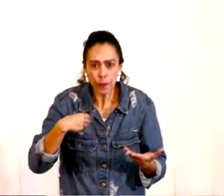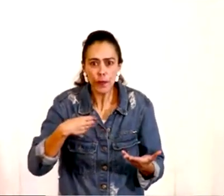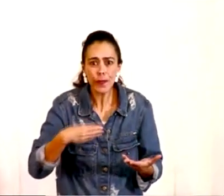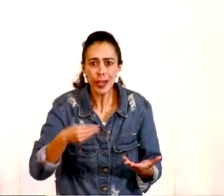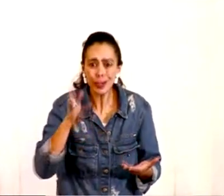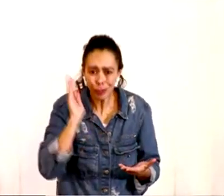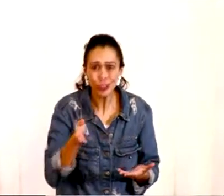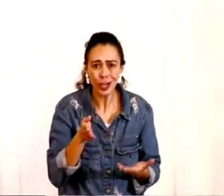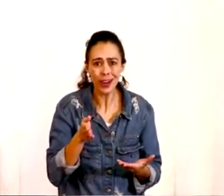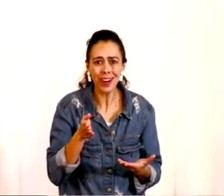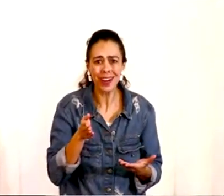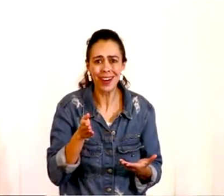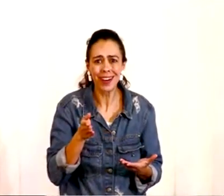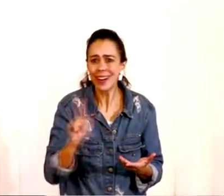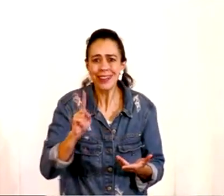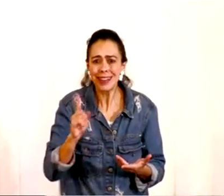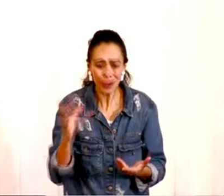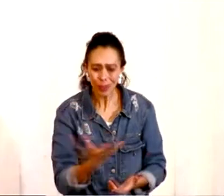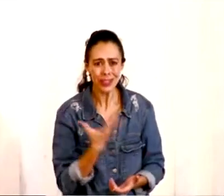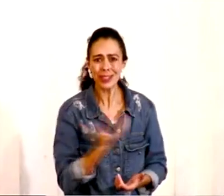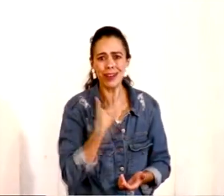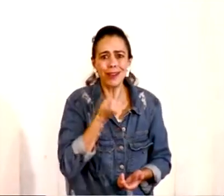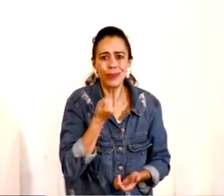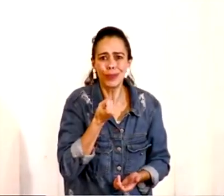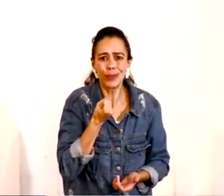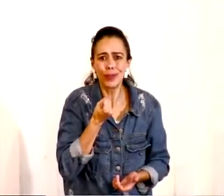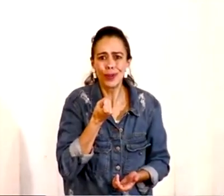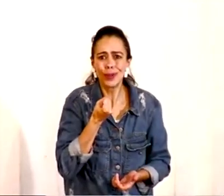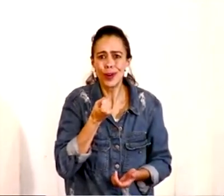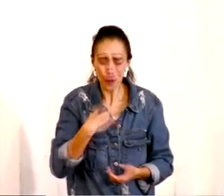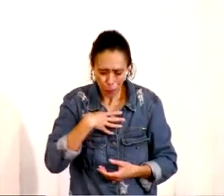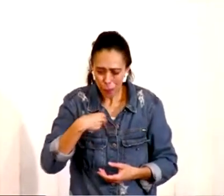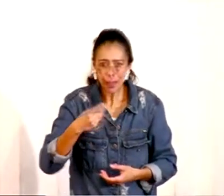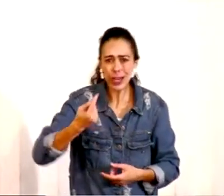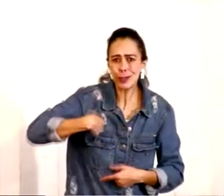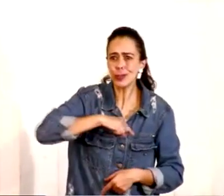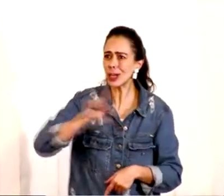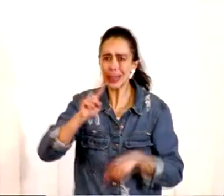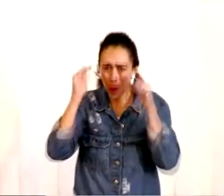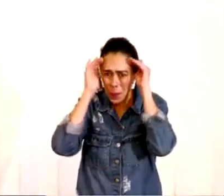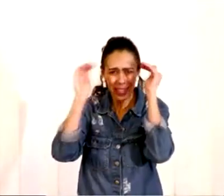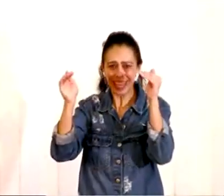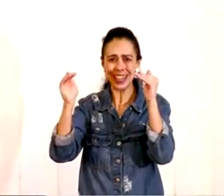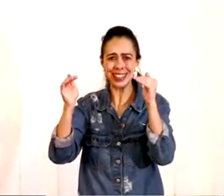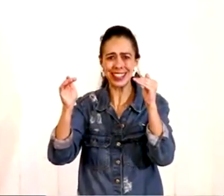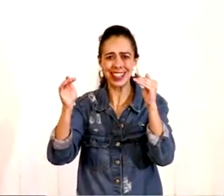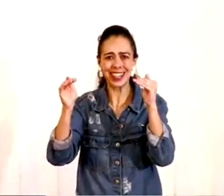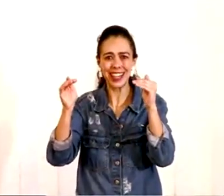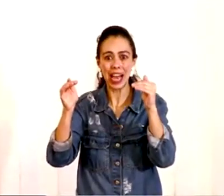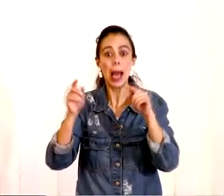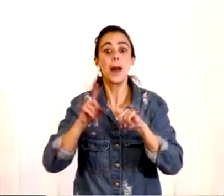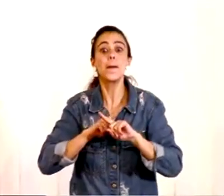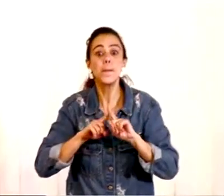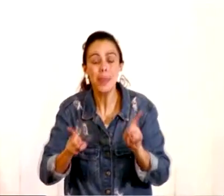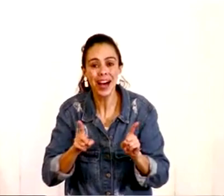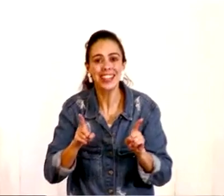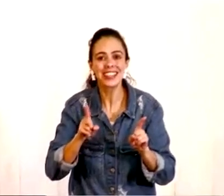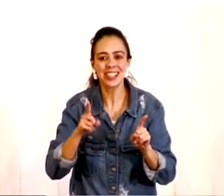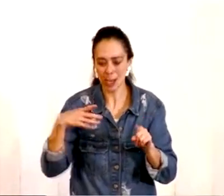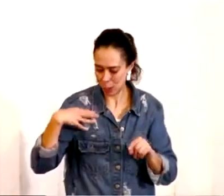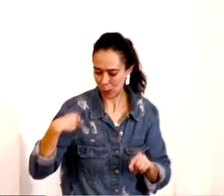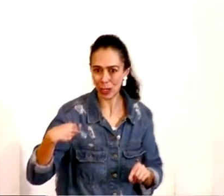da desobediência. No entanto, por graça e misericórdia, o descendente da semente, da semente da